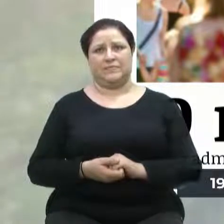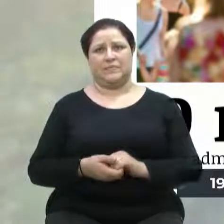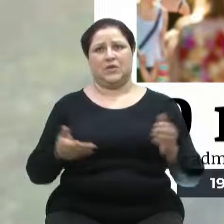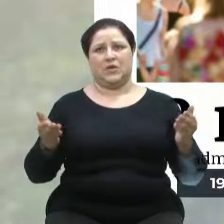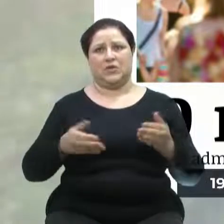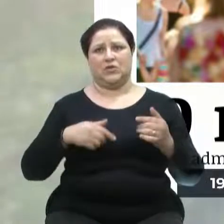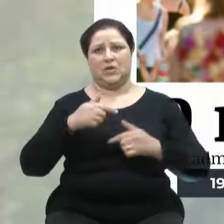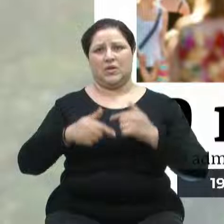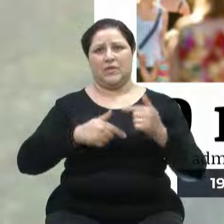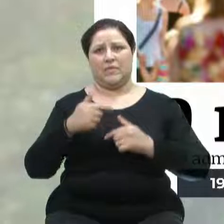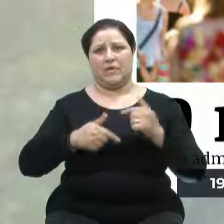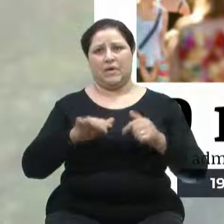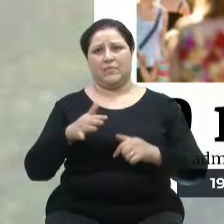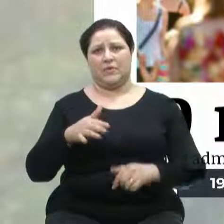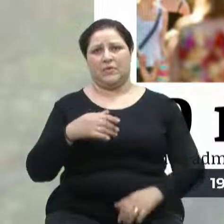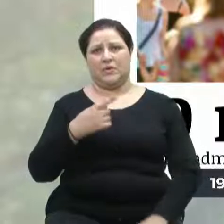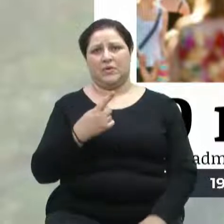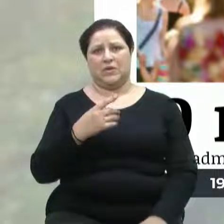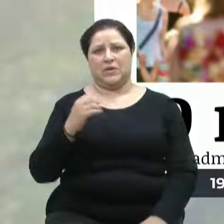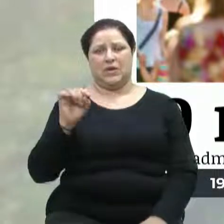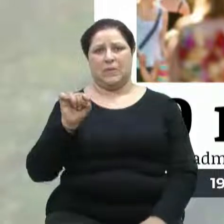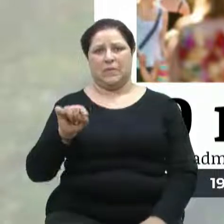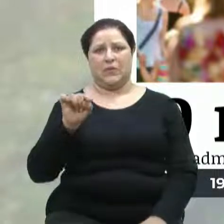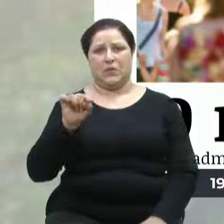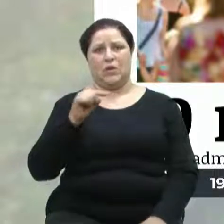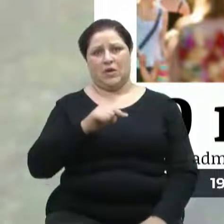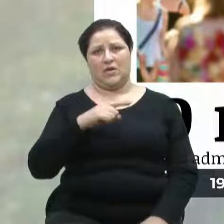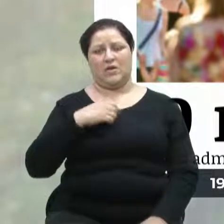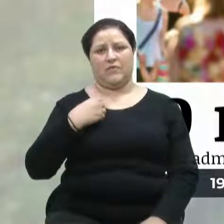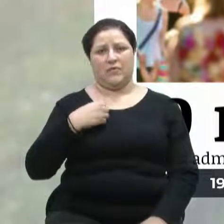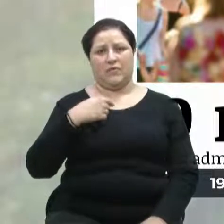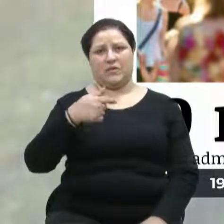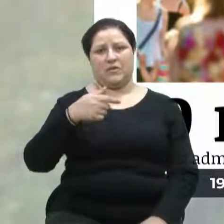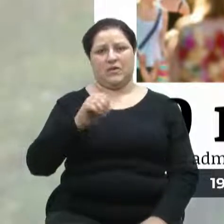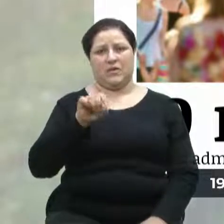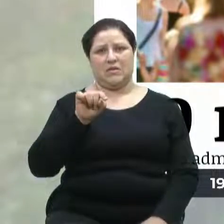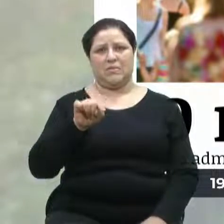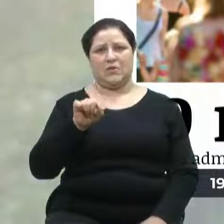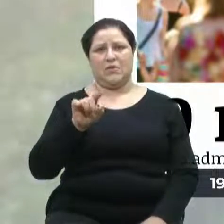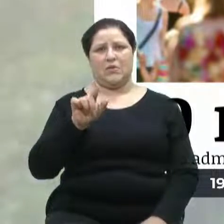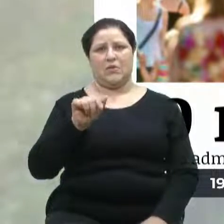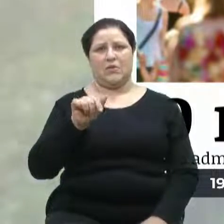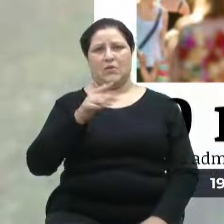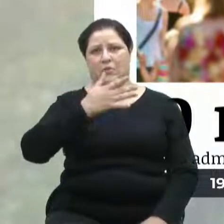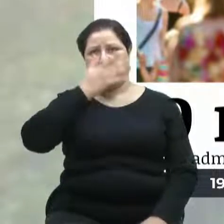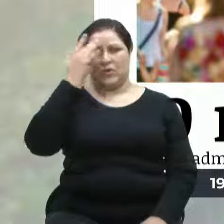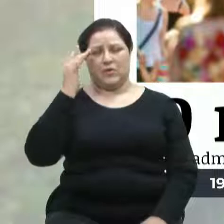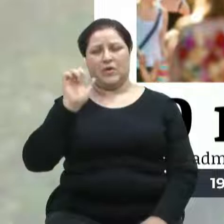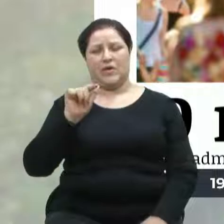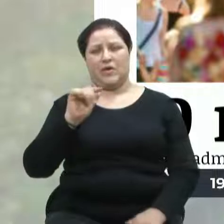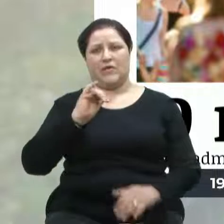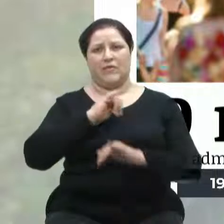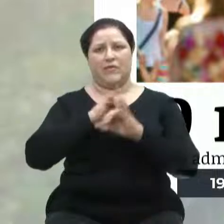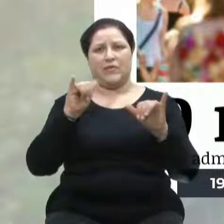em torno de 100 mil habitantes. Nós temos aí 70 mil, mas são dados já